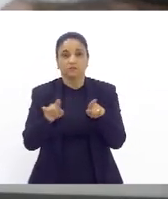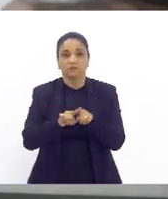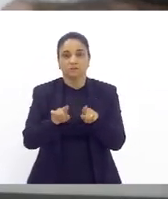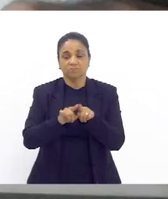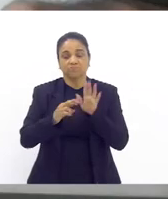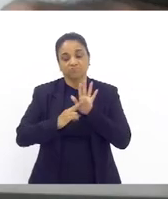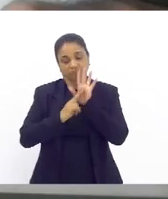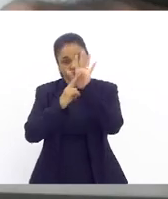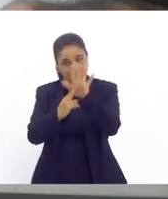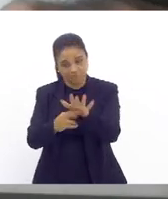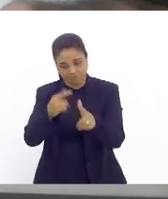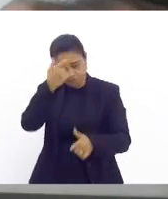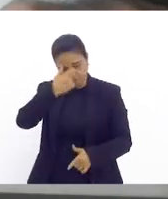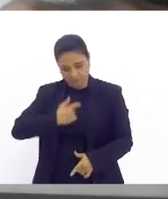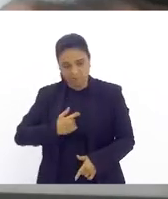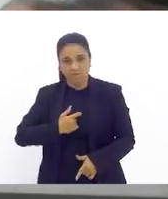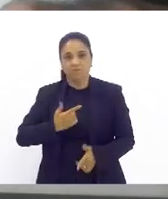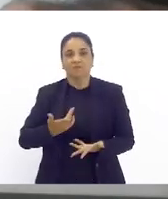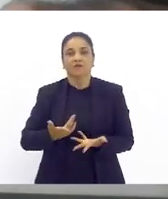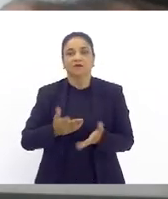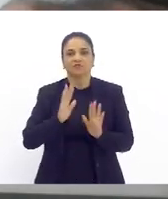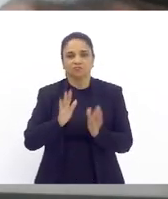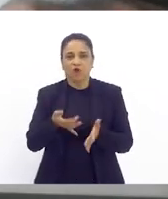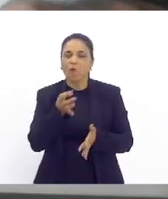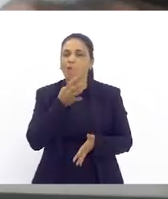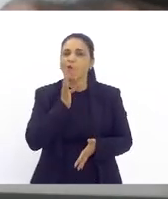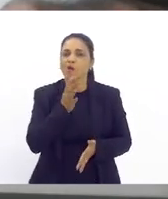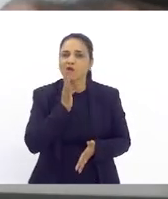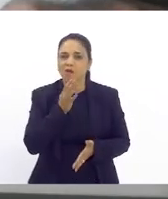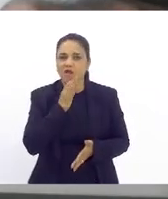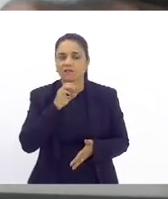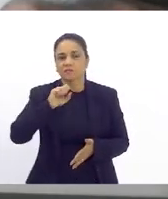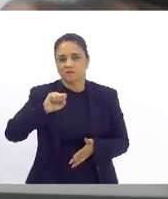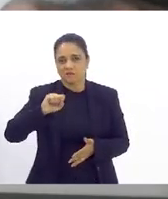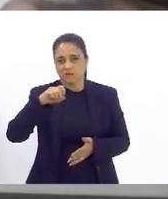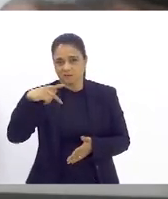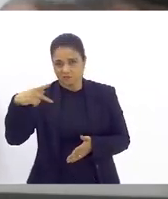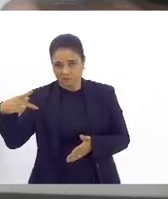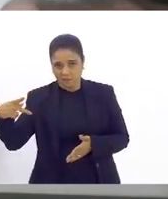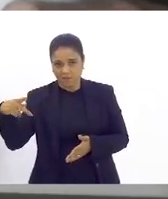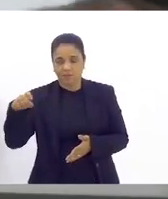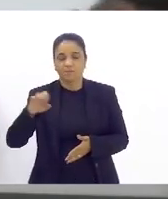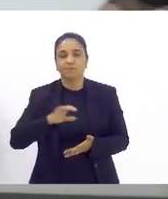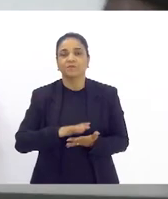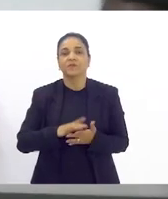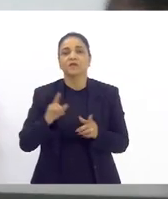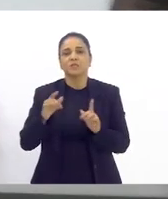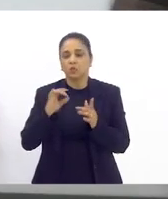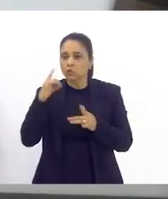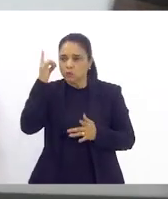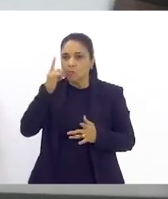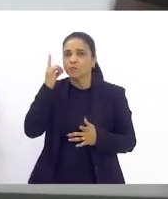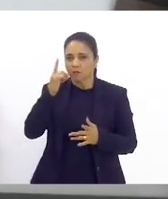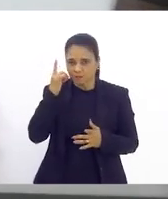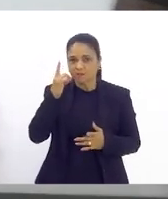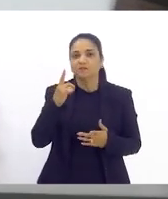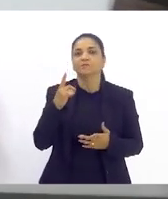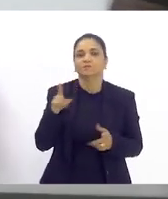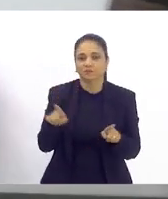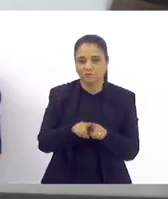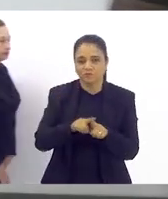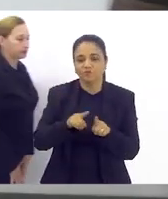a nossa entidade que todos já conhecem inclusive os nobres deputados que era saudar a todos e a todos e todas